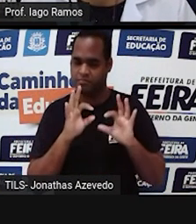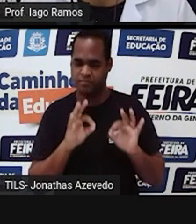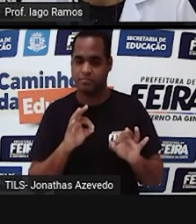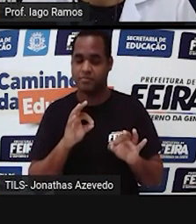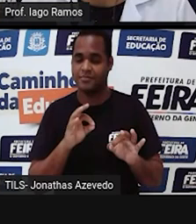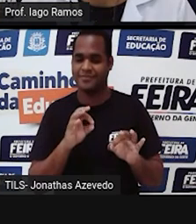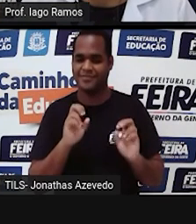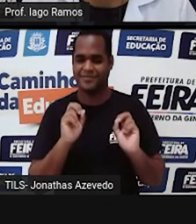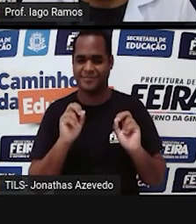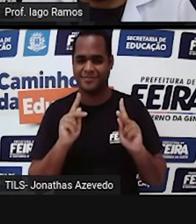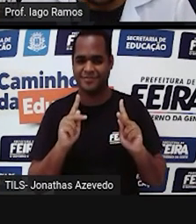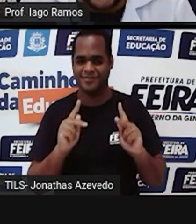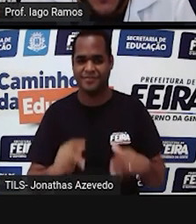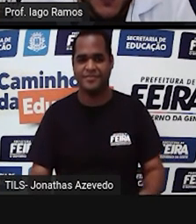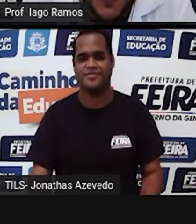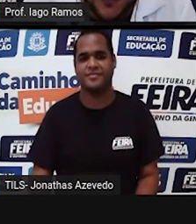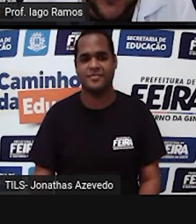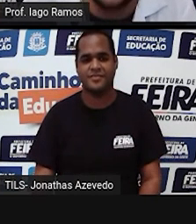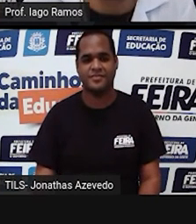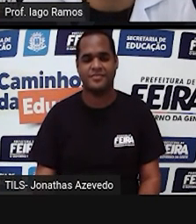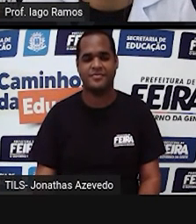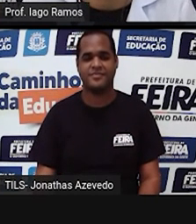sua resposta.